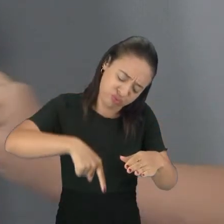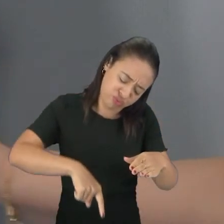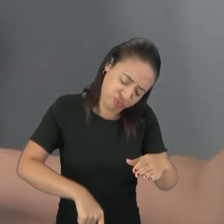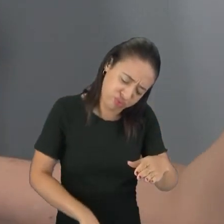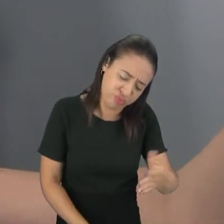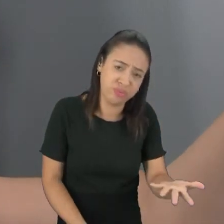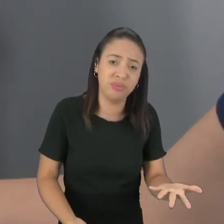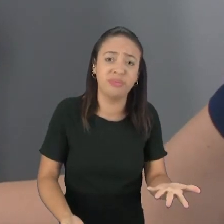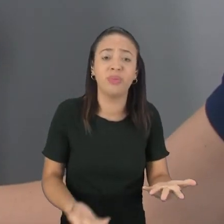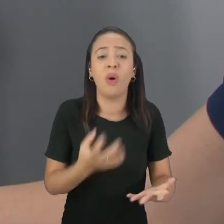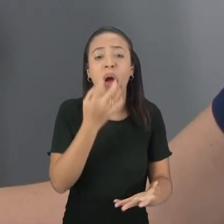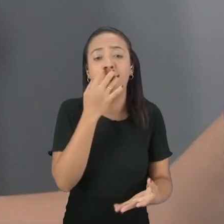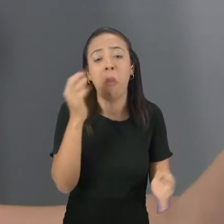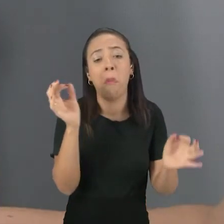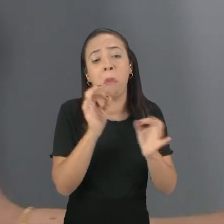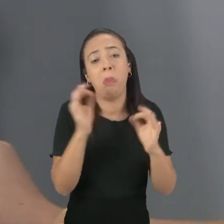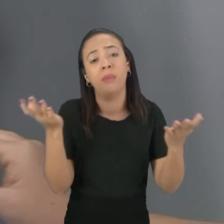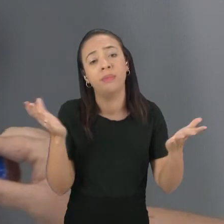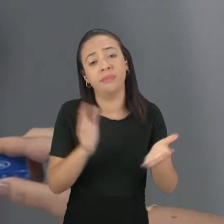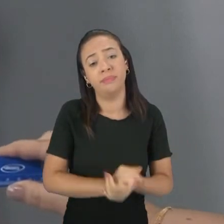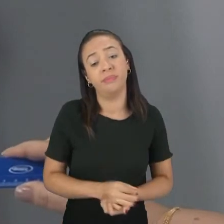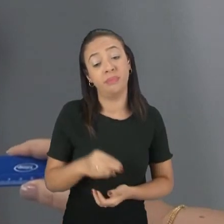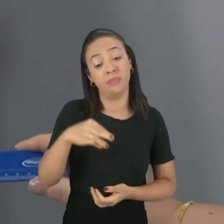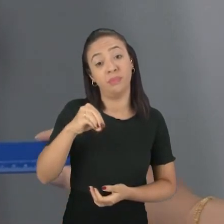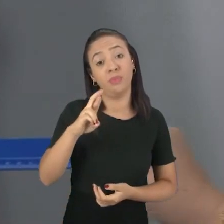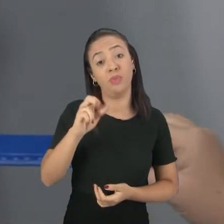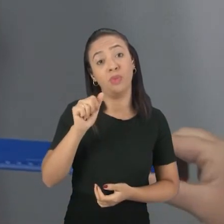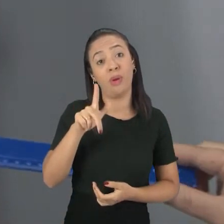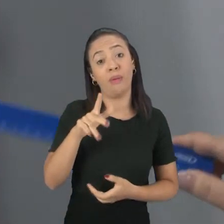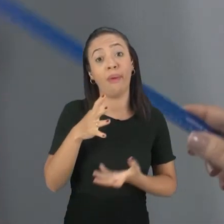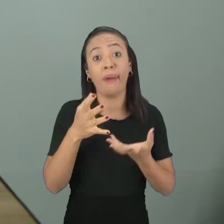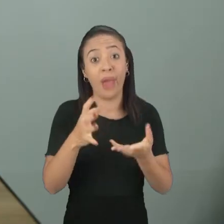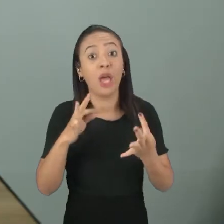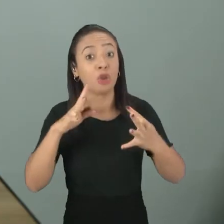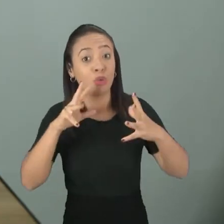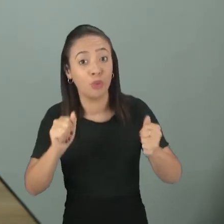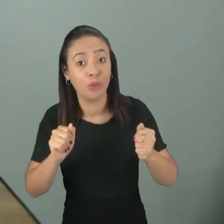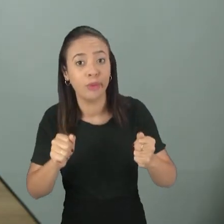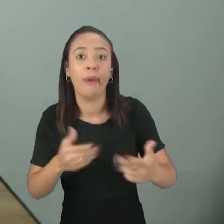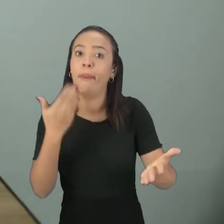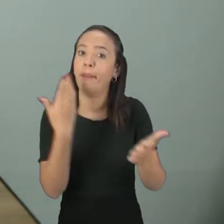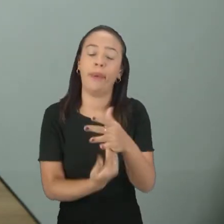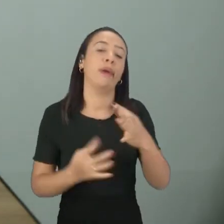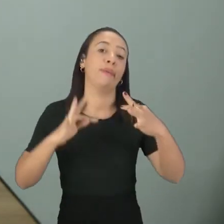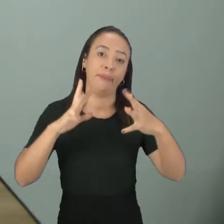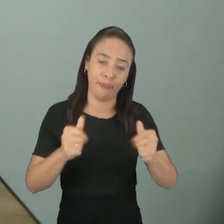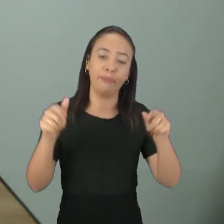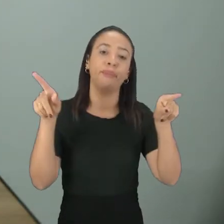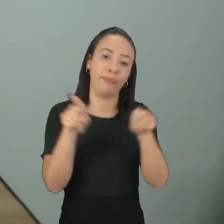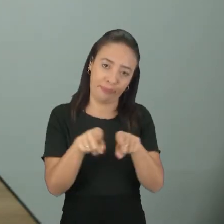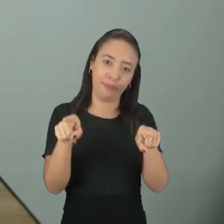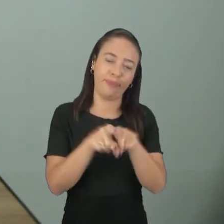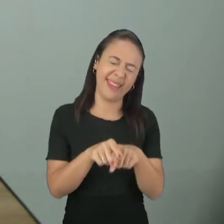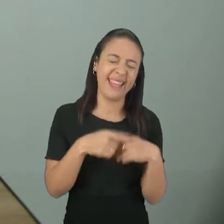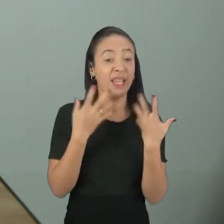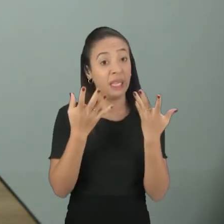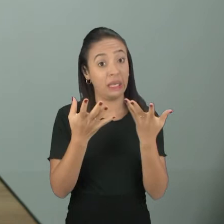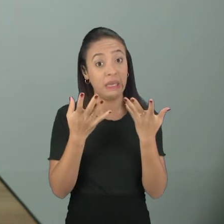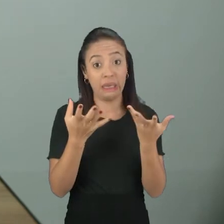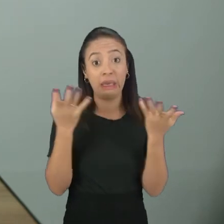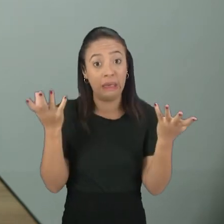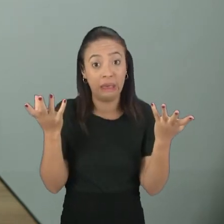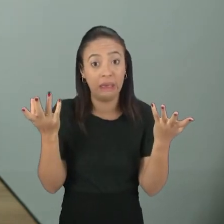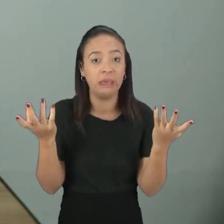deixando-o sem nada. Moral: quem tudo quer, tudo perde, né? Quis demais